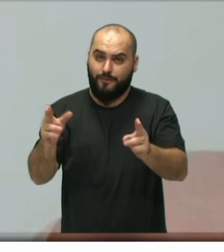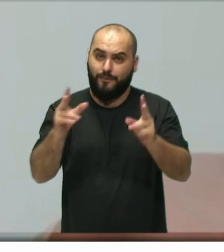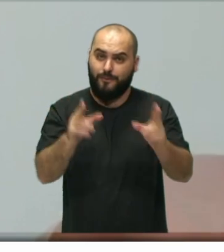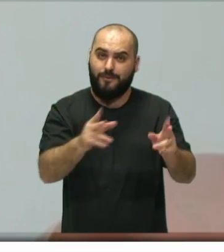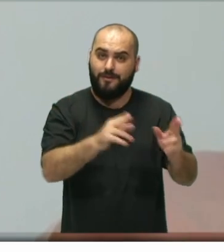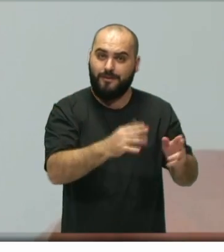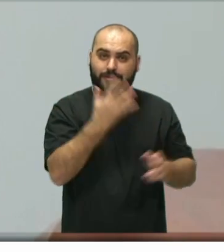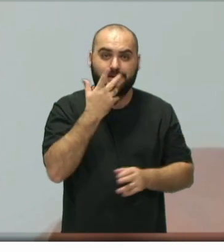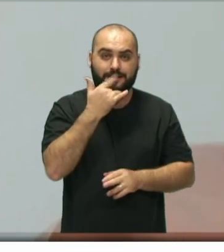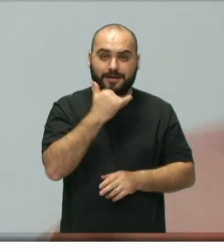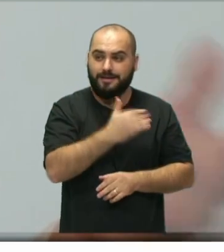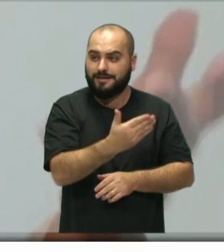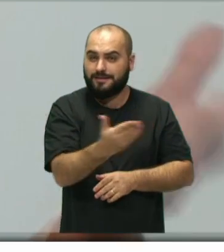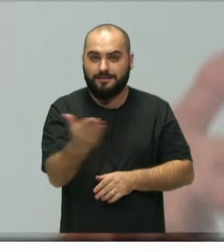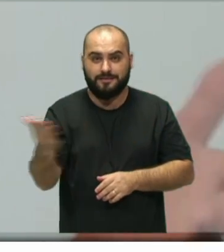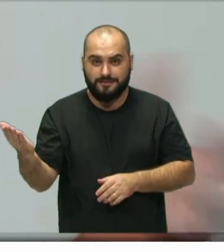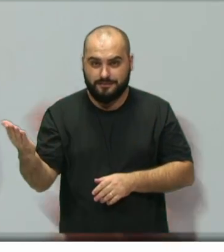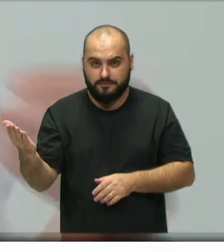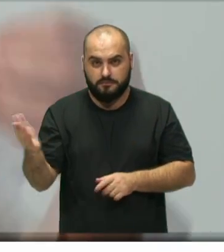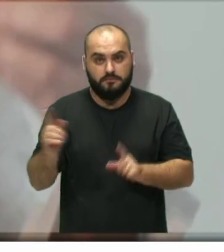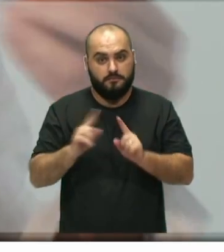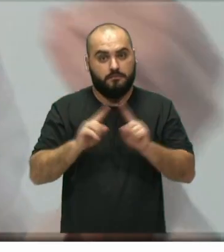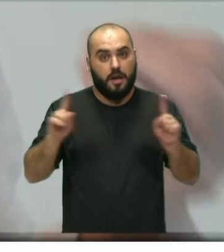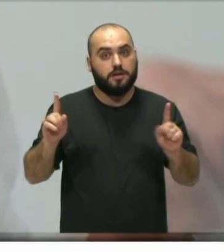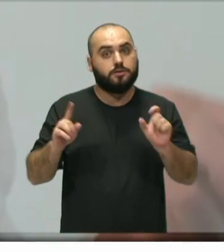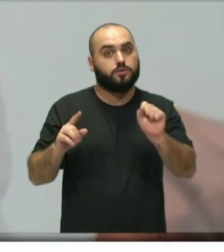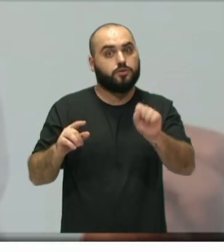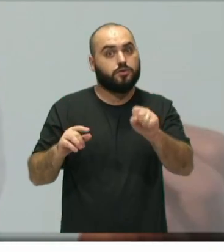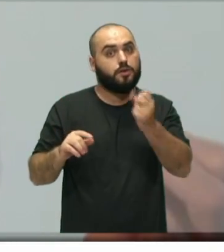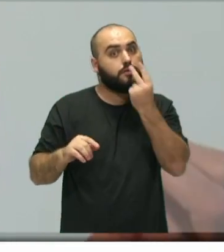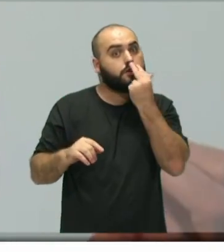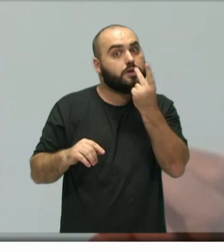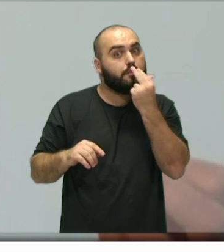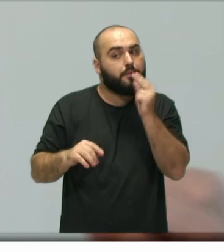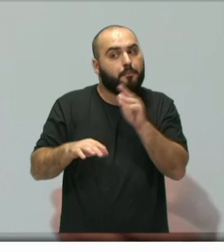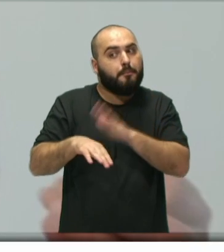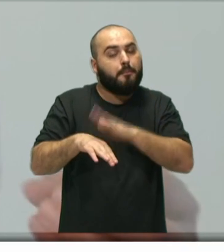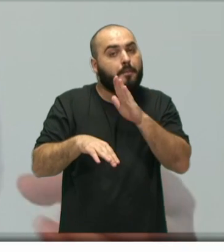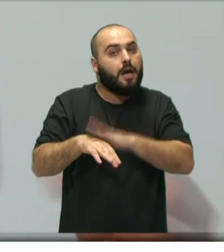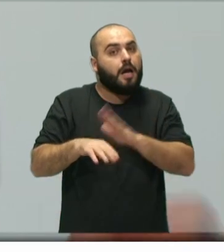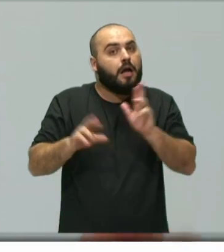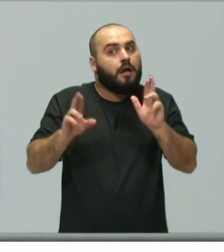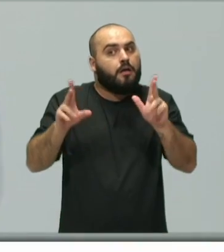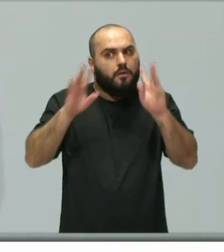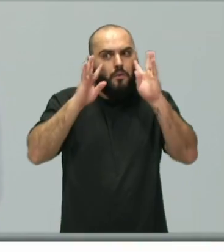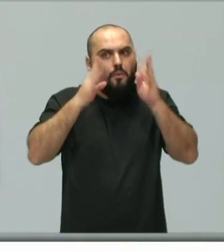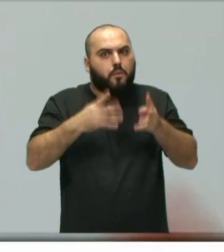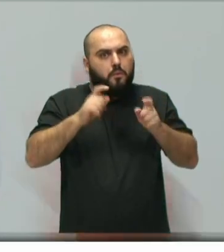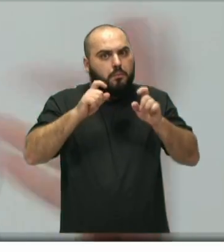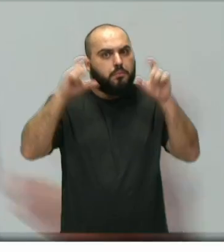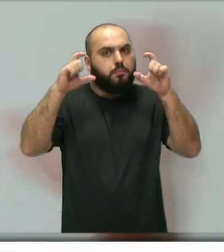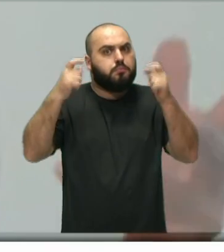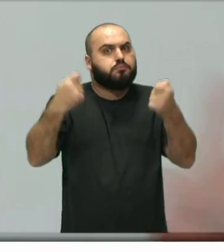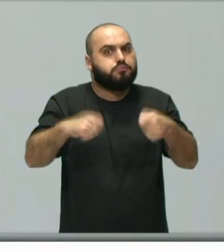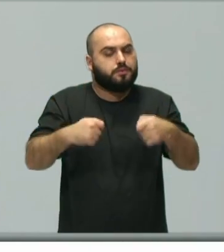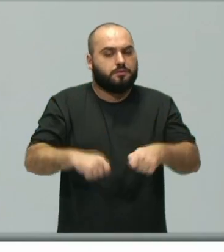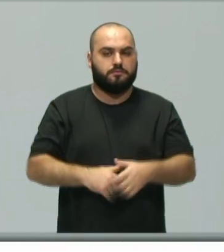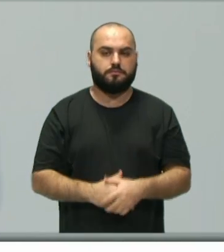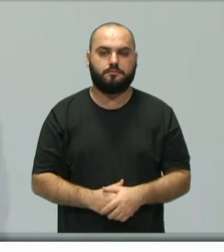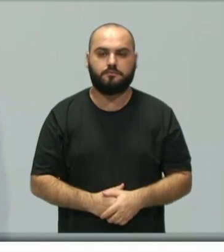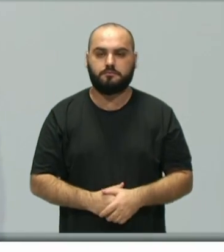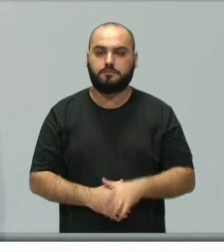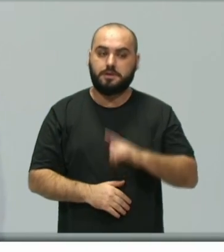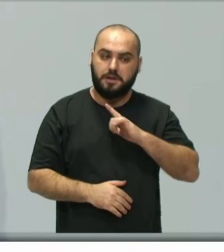criança. Claro que aí de uma maneira um pouco mais atenta, né? Com algumas